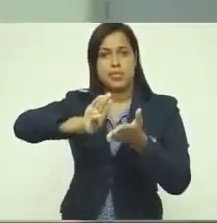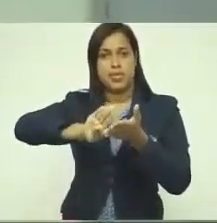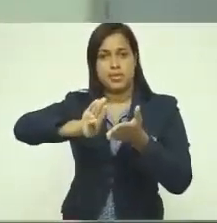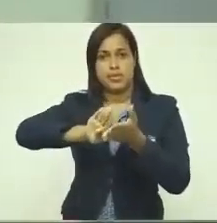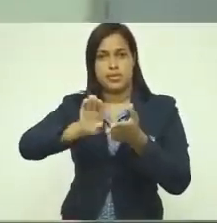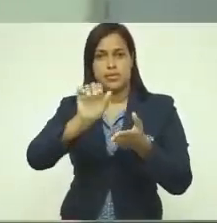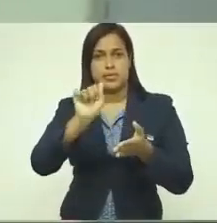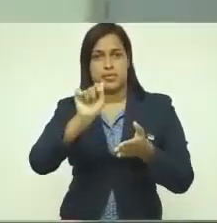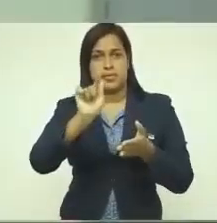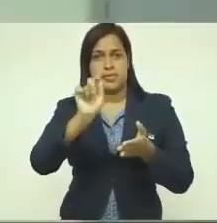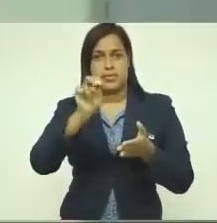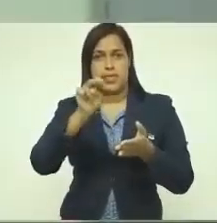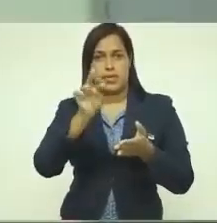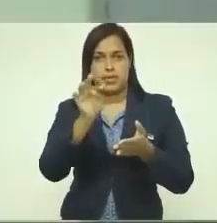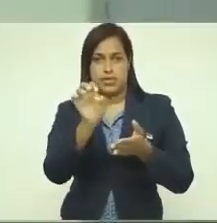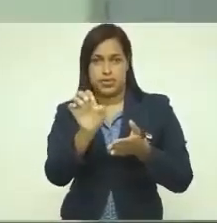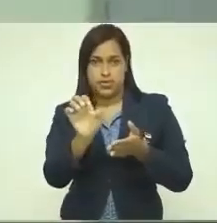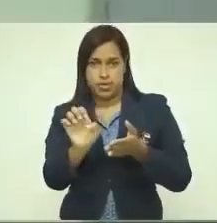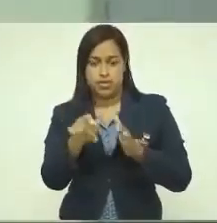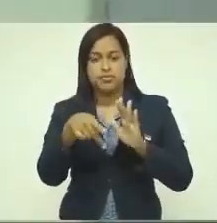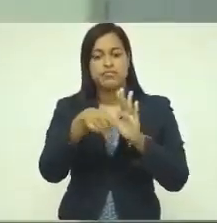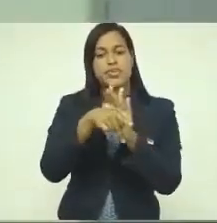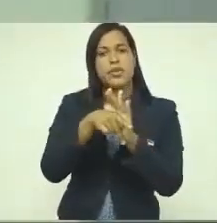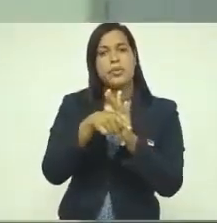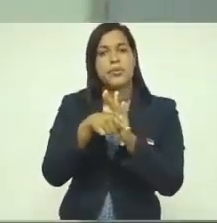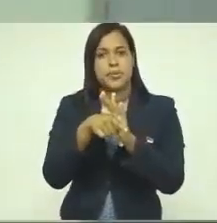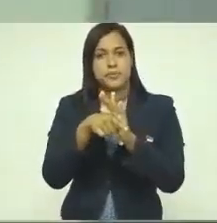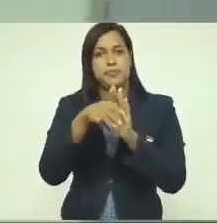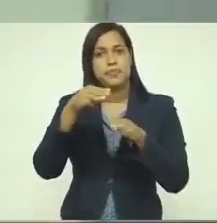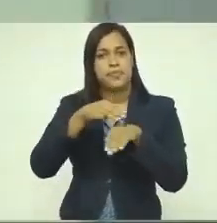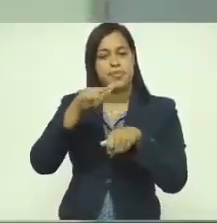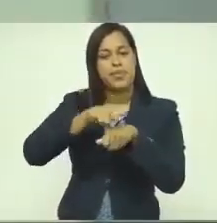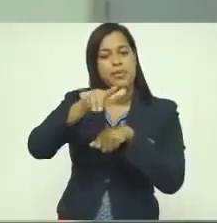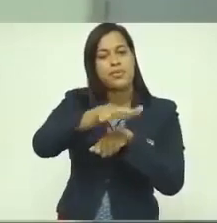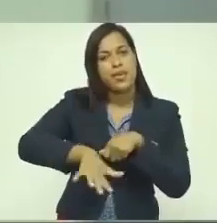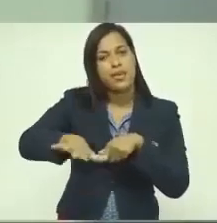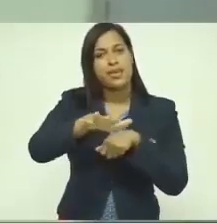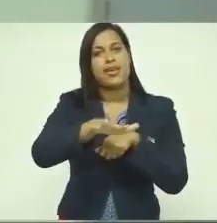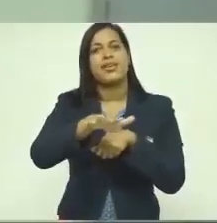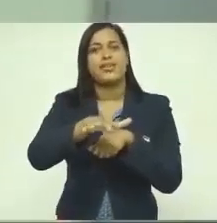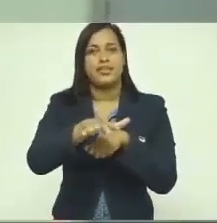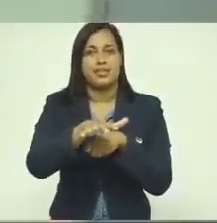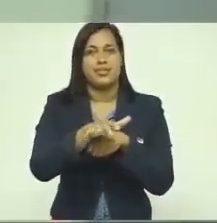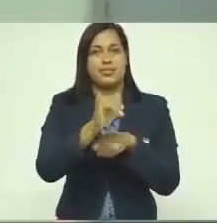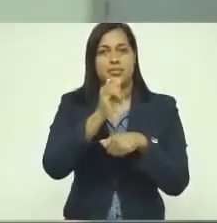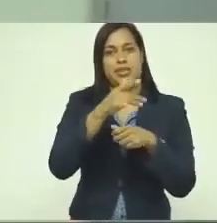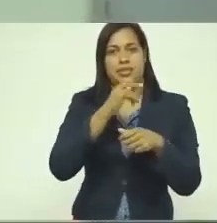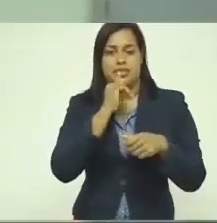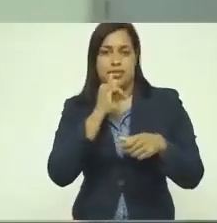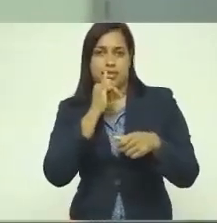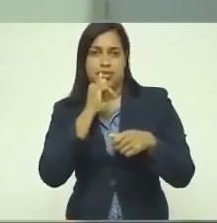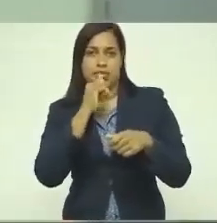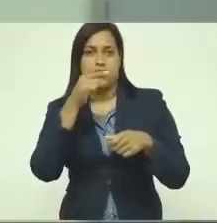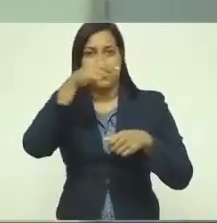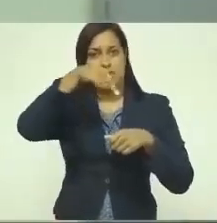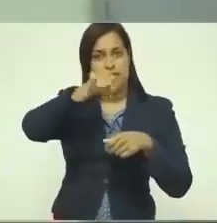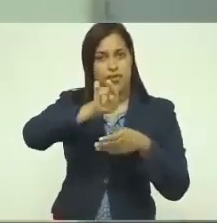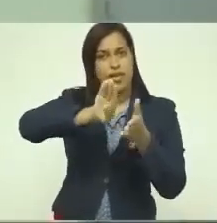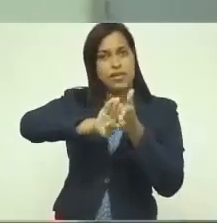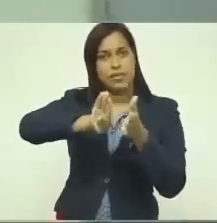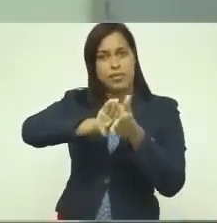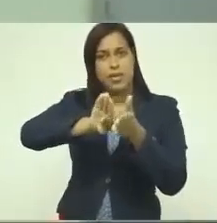um agente que faz parte do mercado de ativos financeiros. Você vai ao banco e coloca os seus